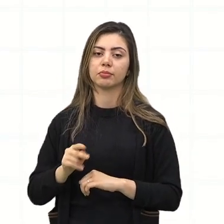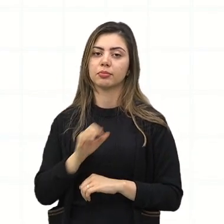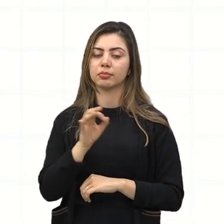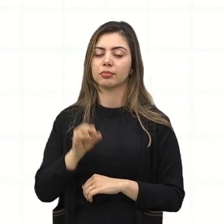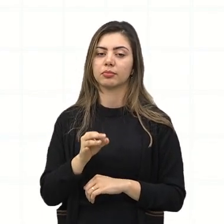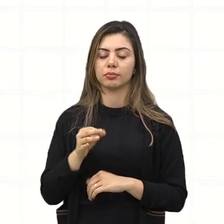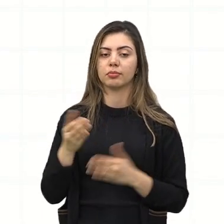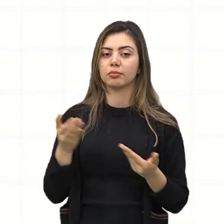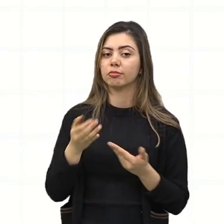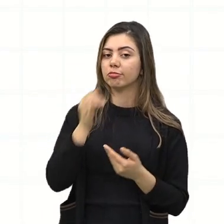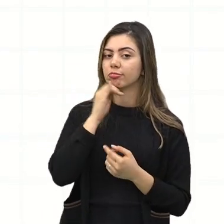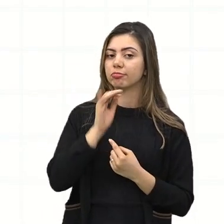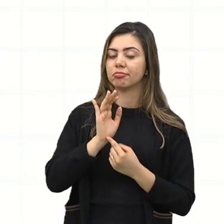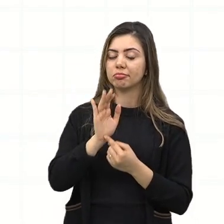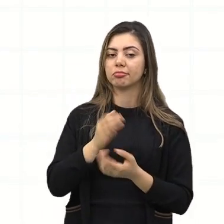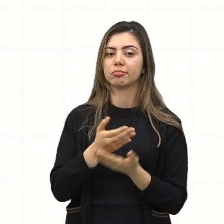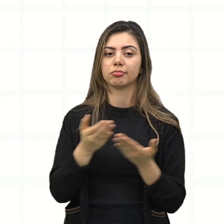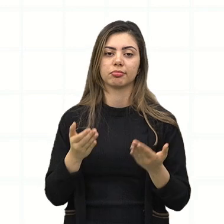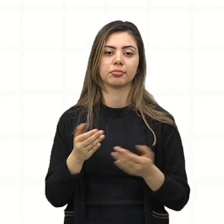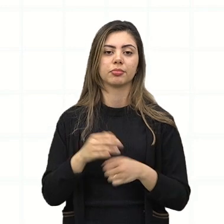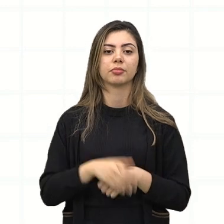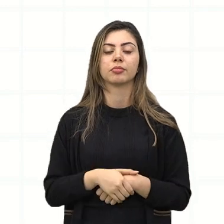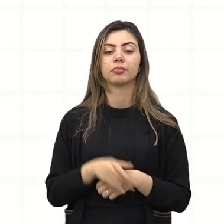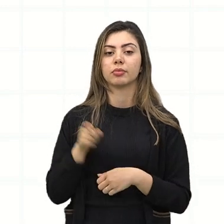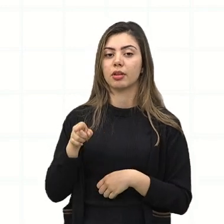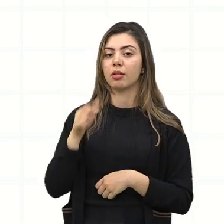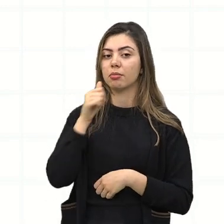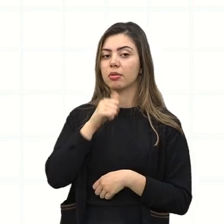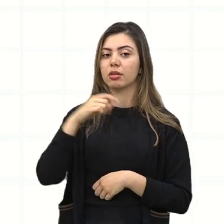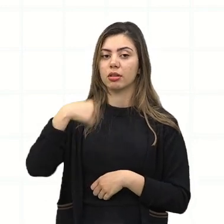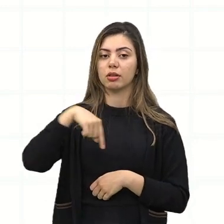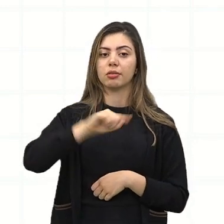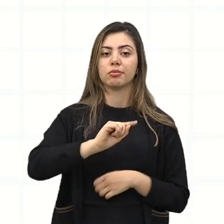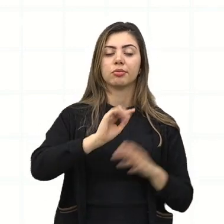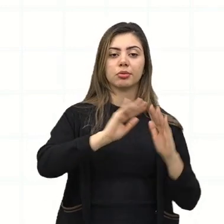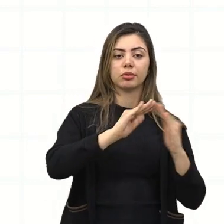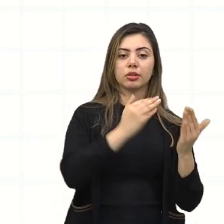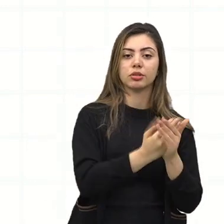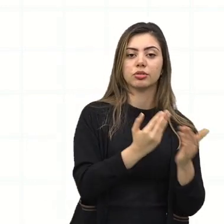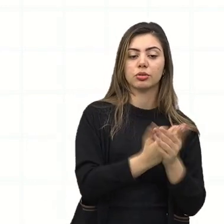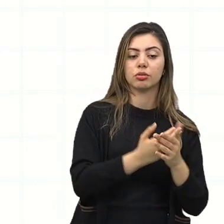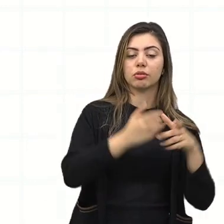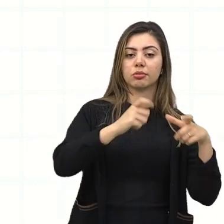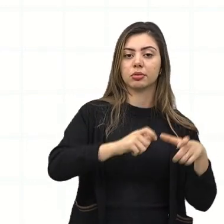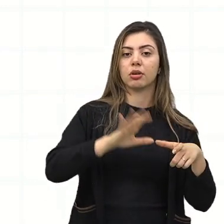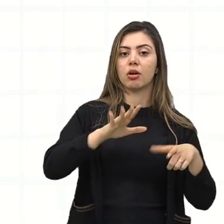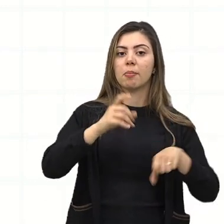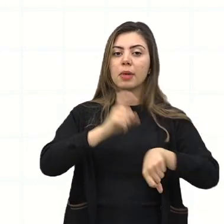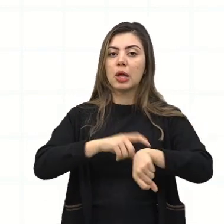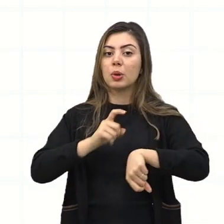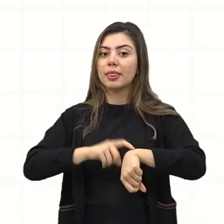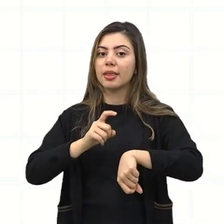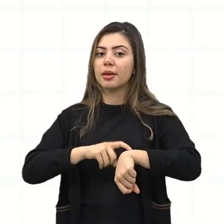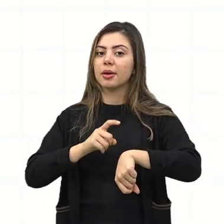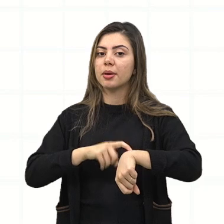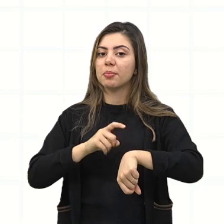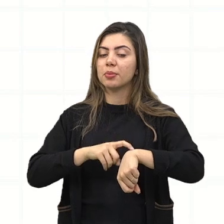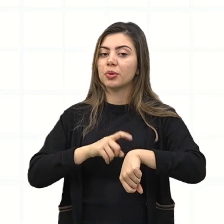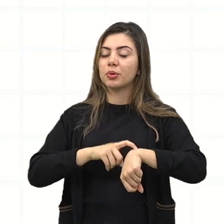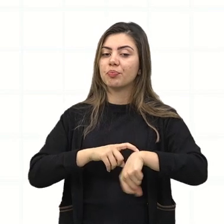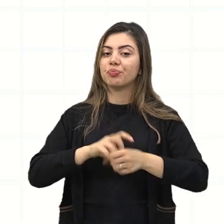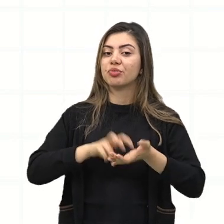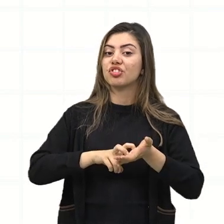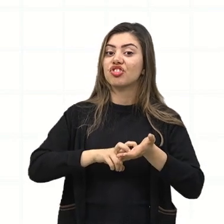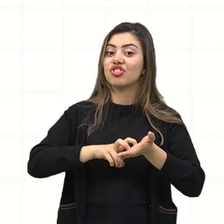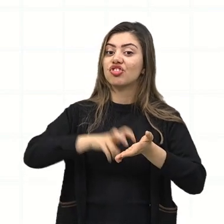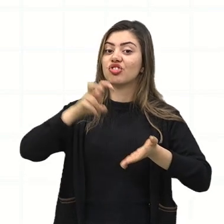nós estamos exemplificando, foi à escola, é o espaço, olha o tempo que está sendo contado, que